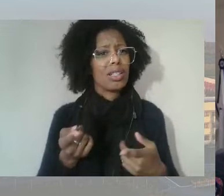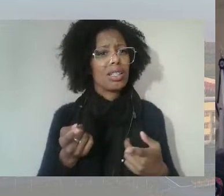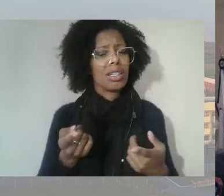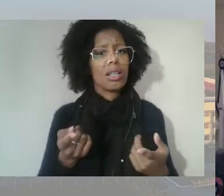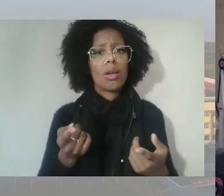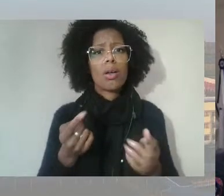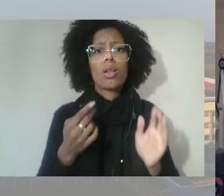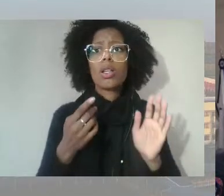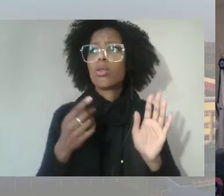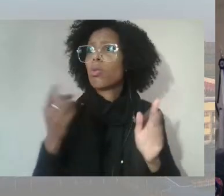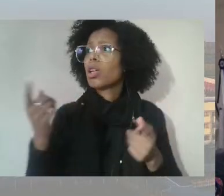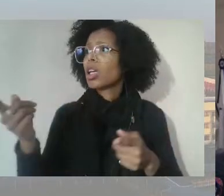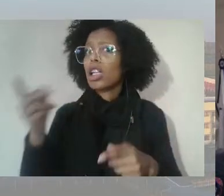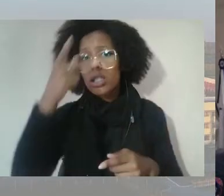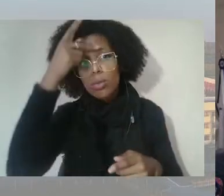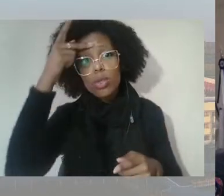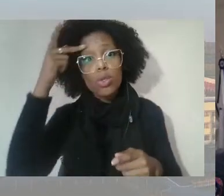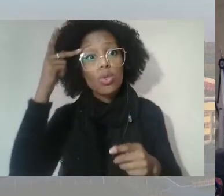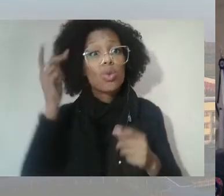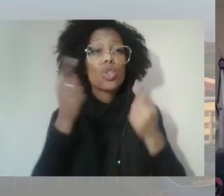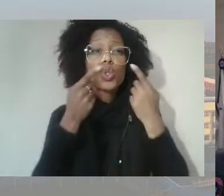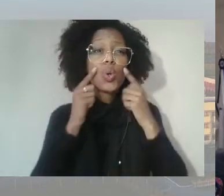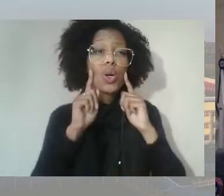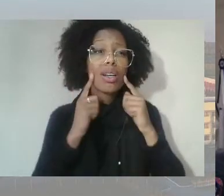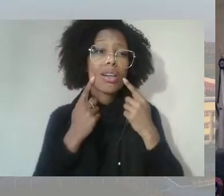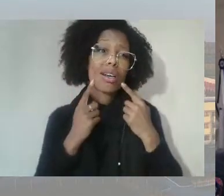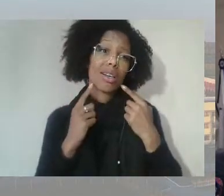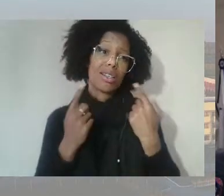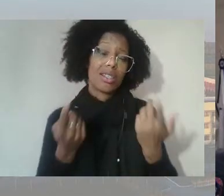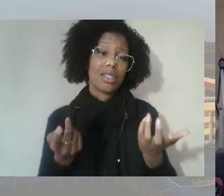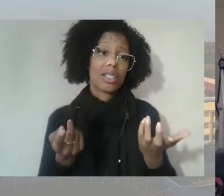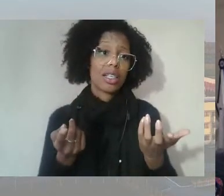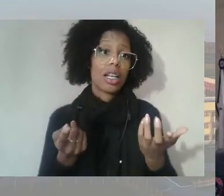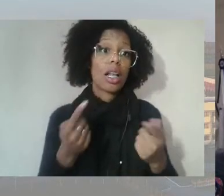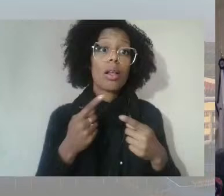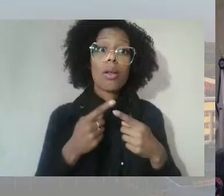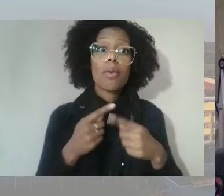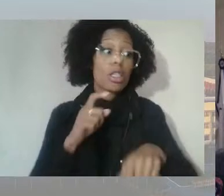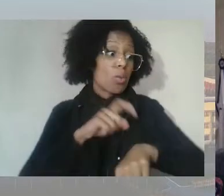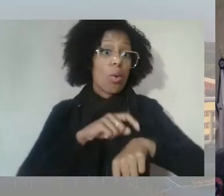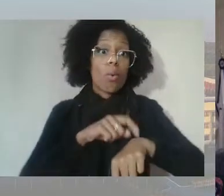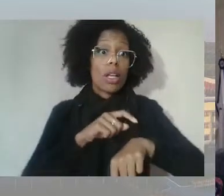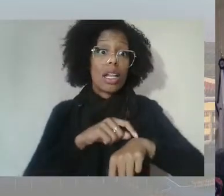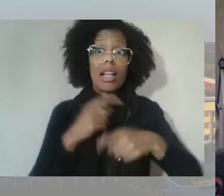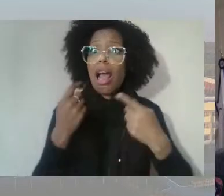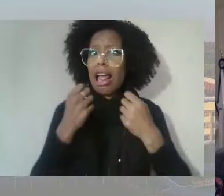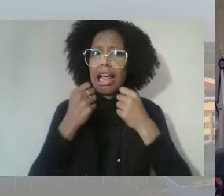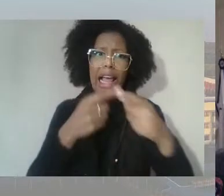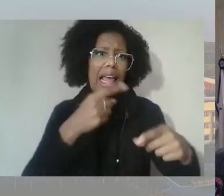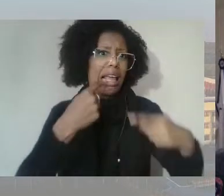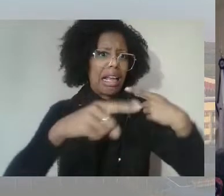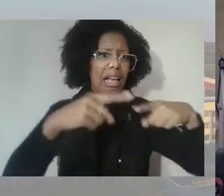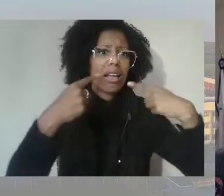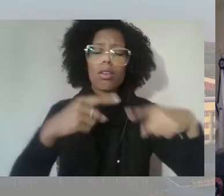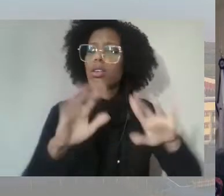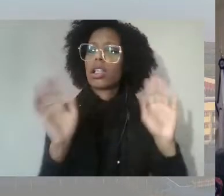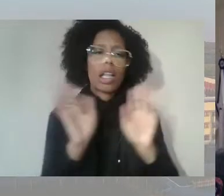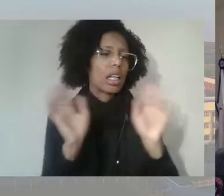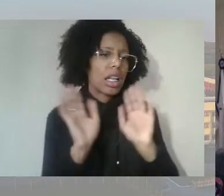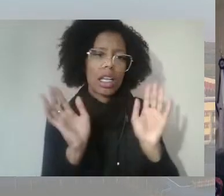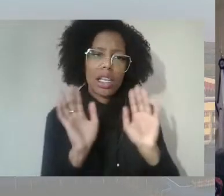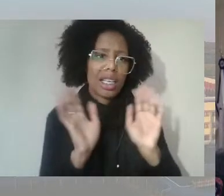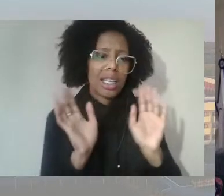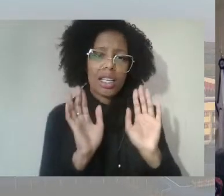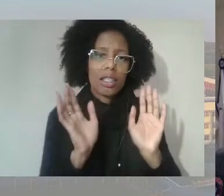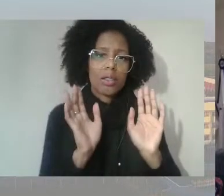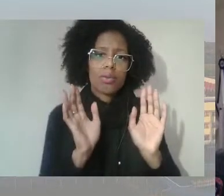pessoal estava chorando por causa daquela... Mas em nenhum momento eles estavam criticando o ato. O ato. Pô,